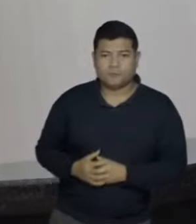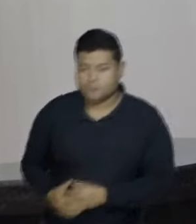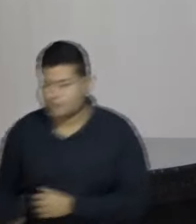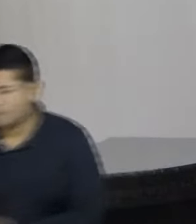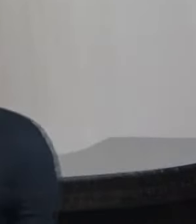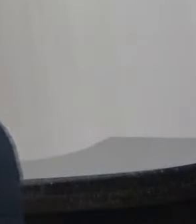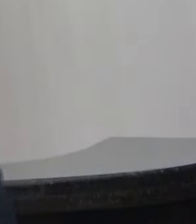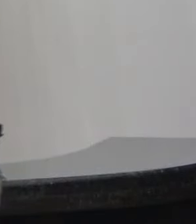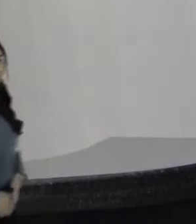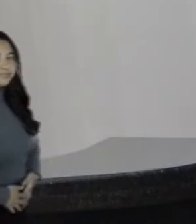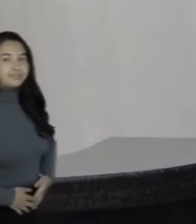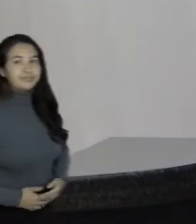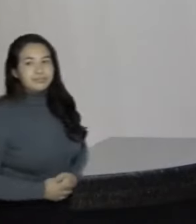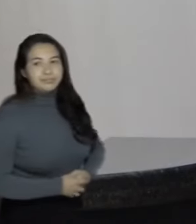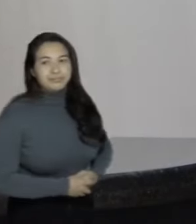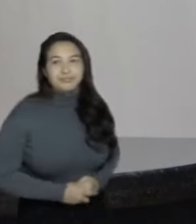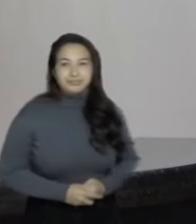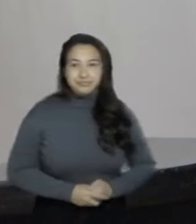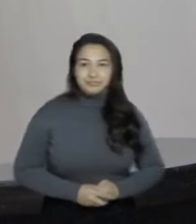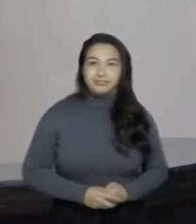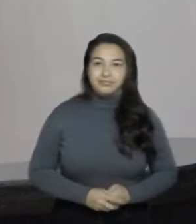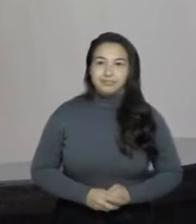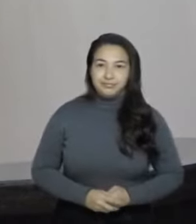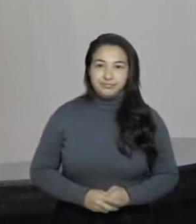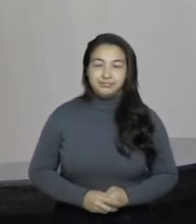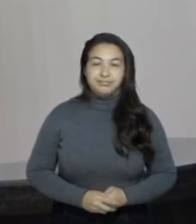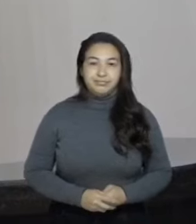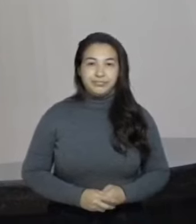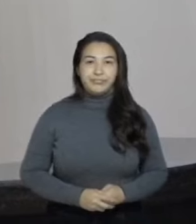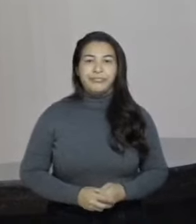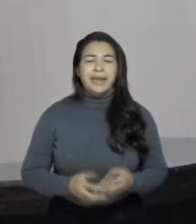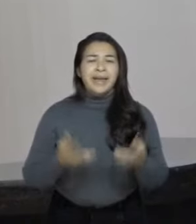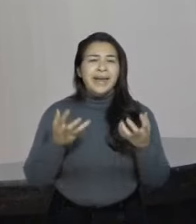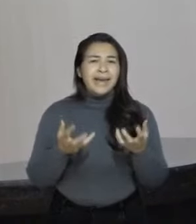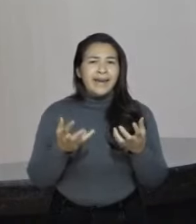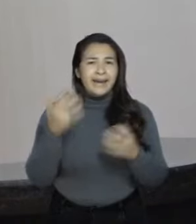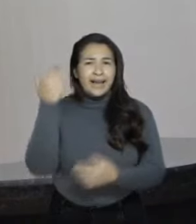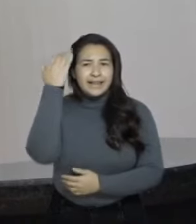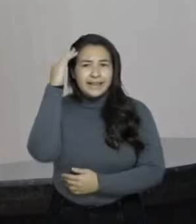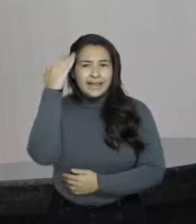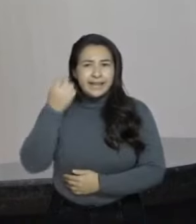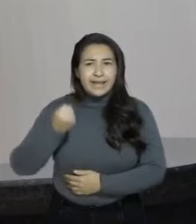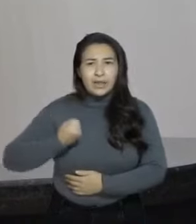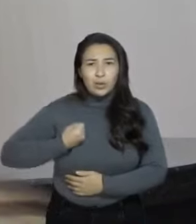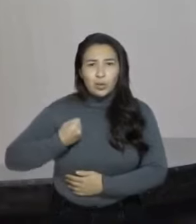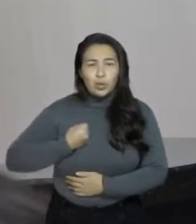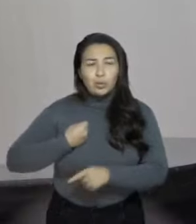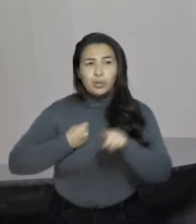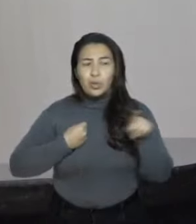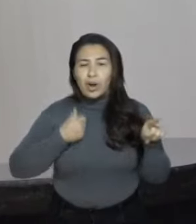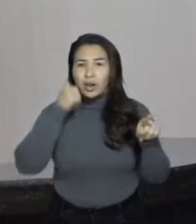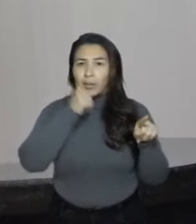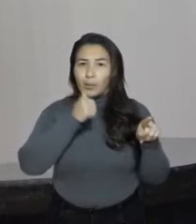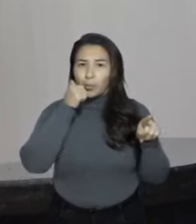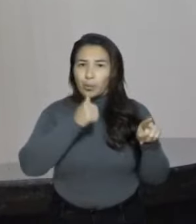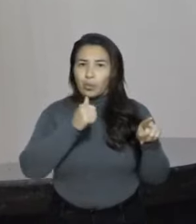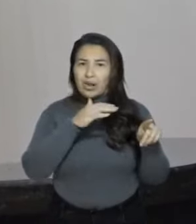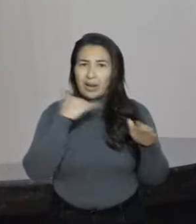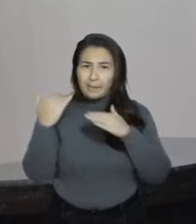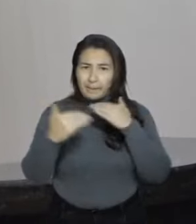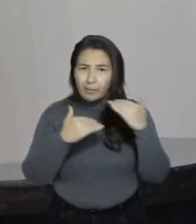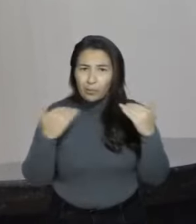informações da pesquisa quando a gente quer entender os números do feminicídio em nosso país